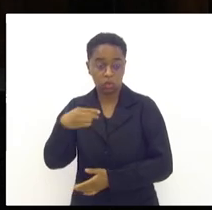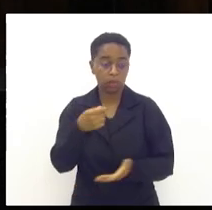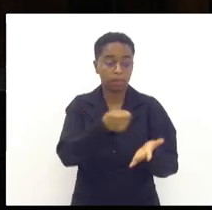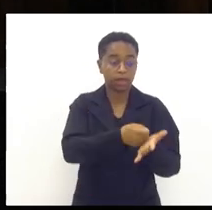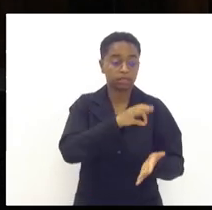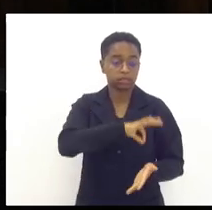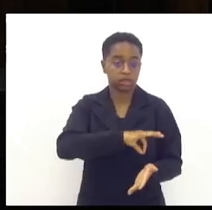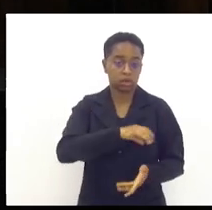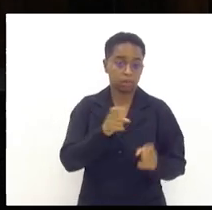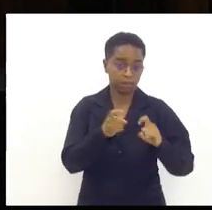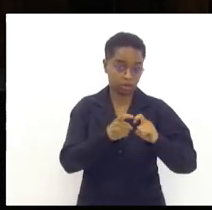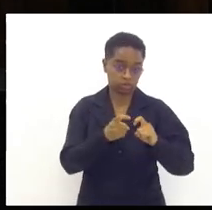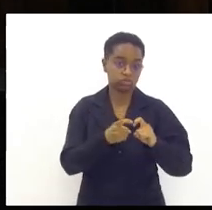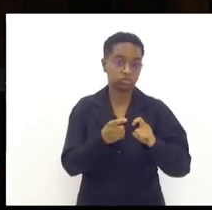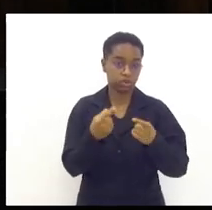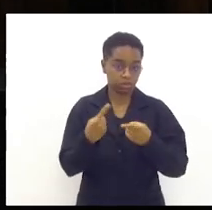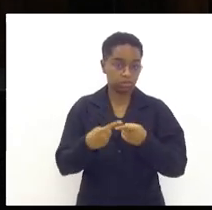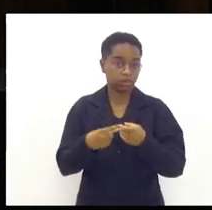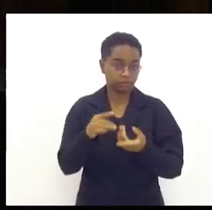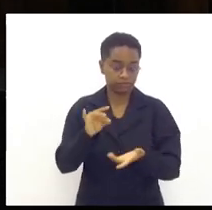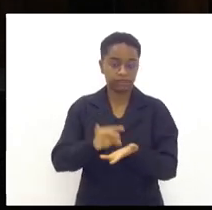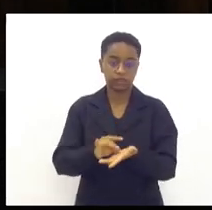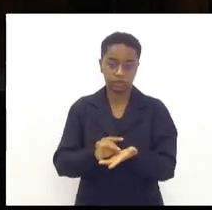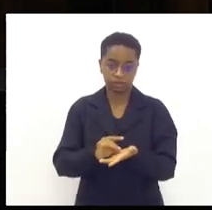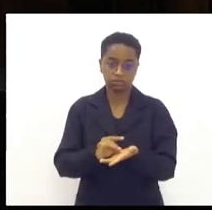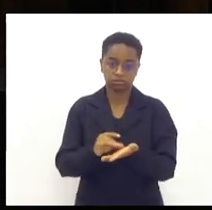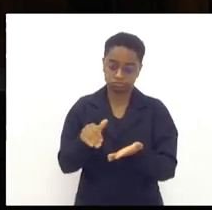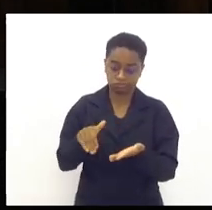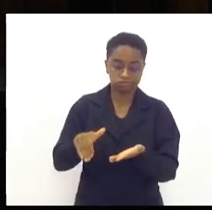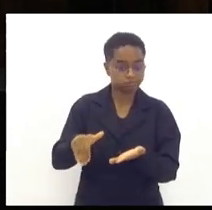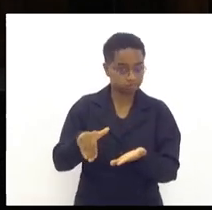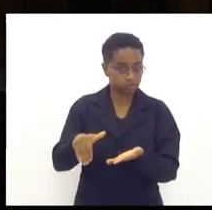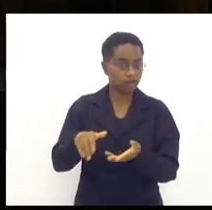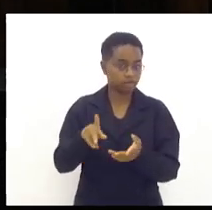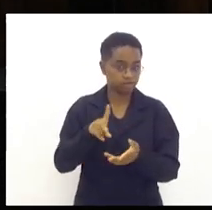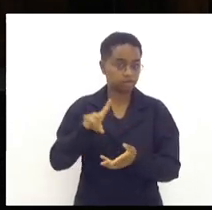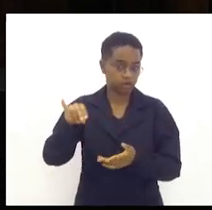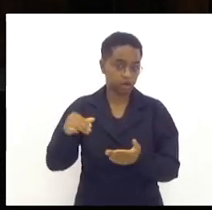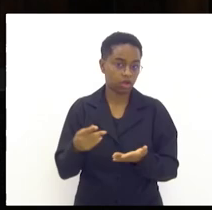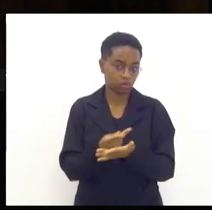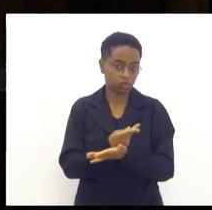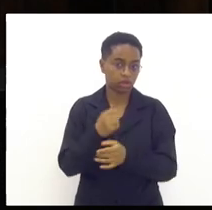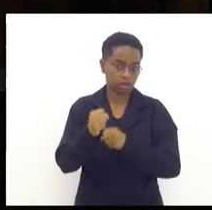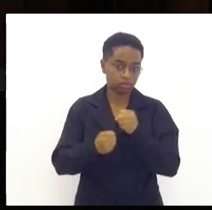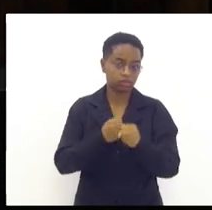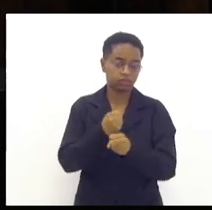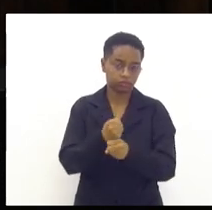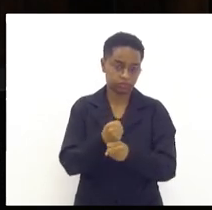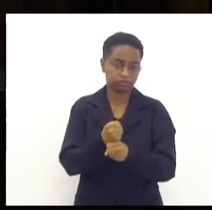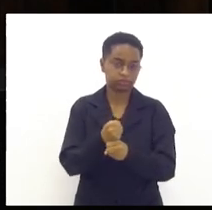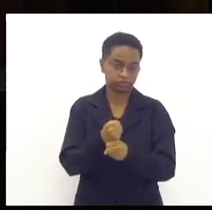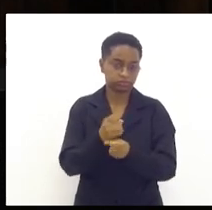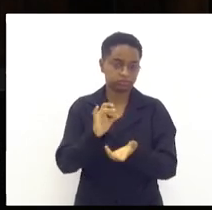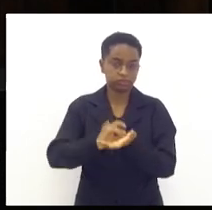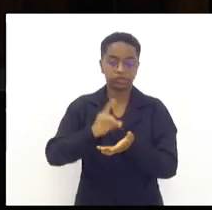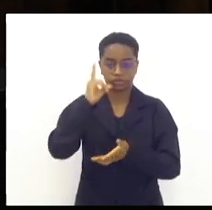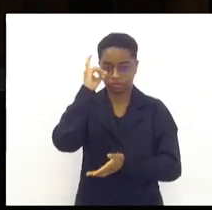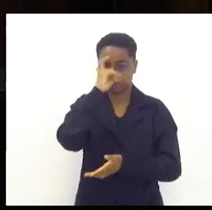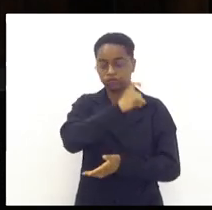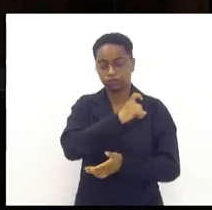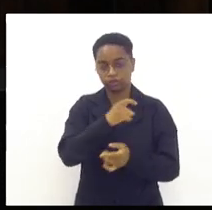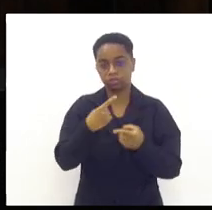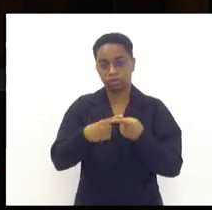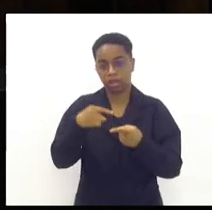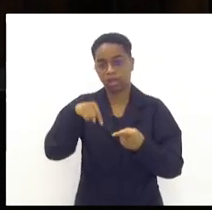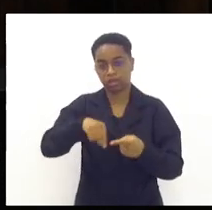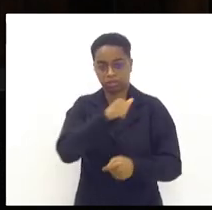médico. Porque estamos próximos a chegar numa situação, no ano que vem, muito difícil, como o Estado do Rio de